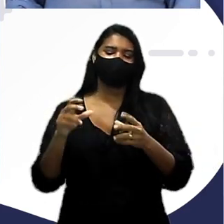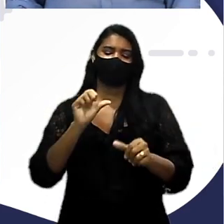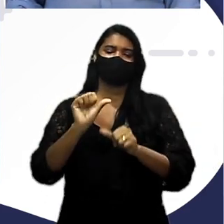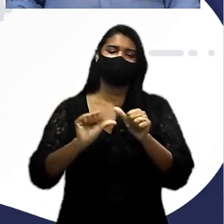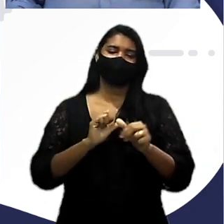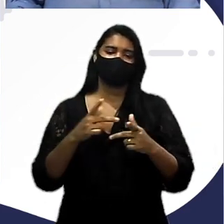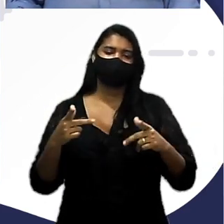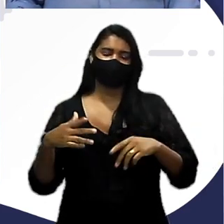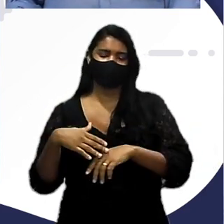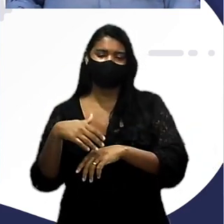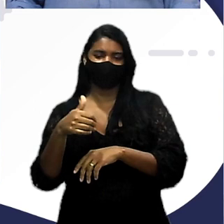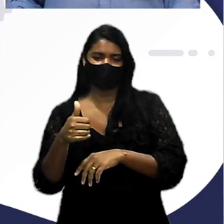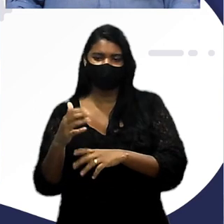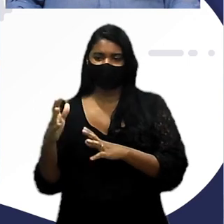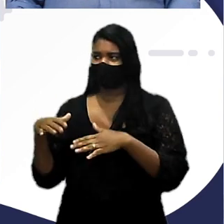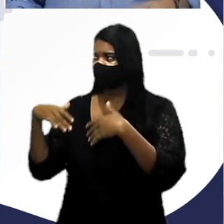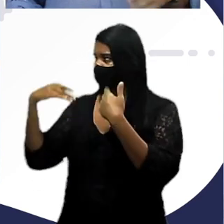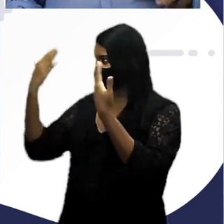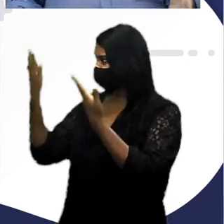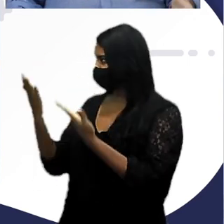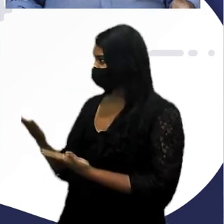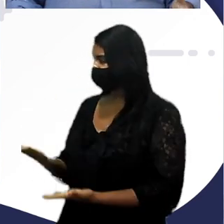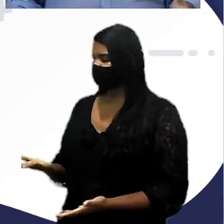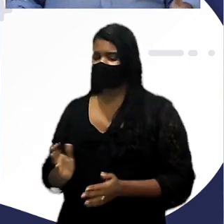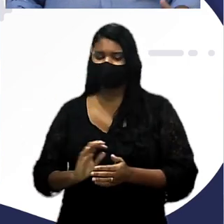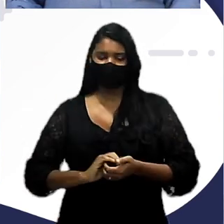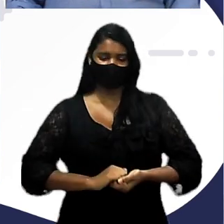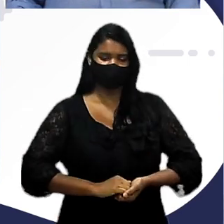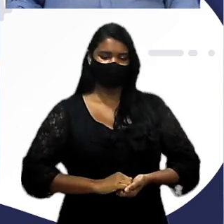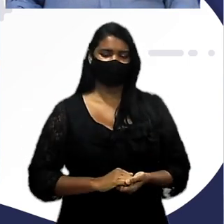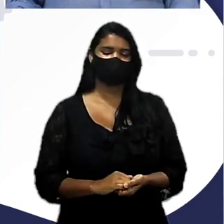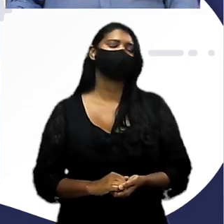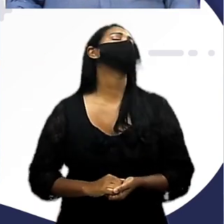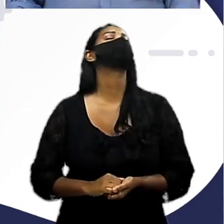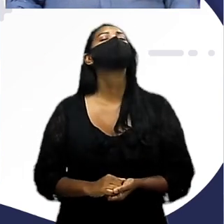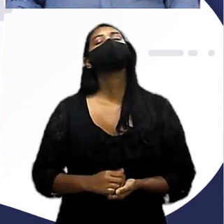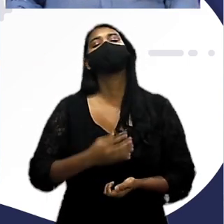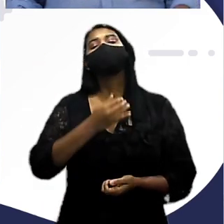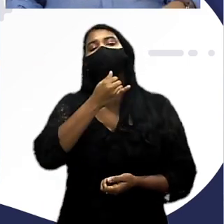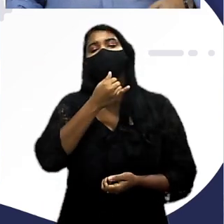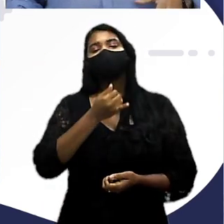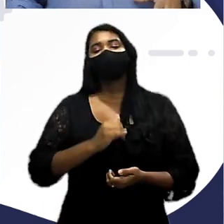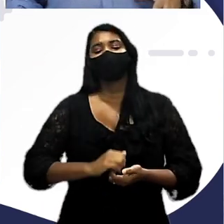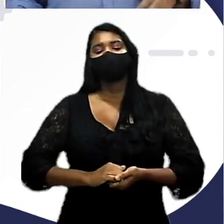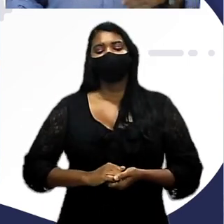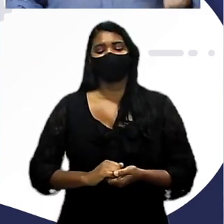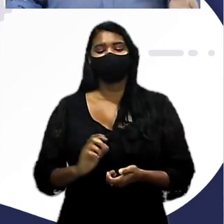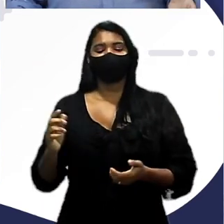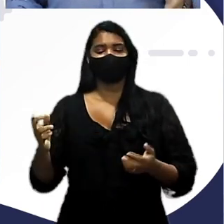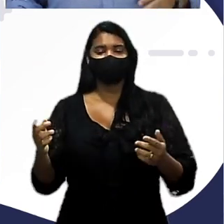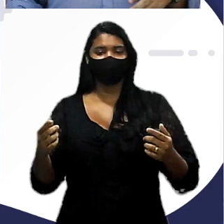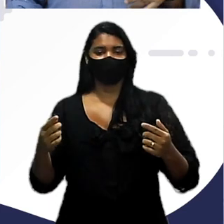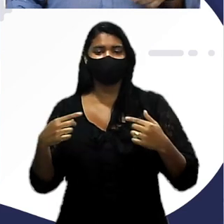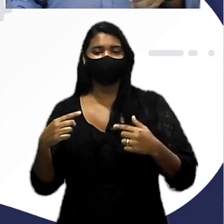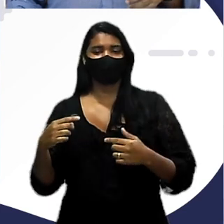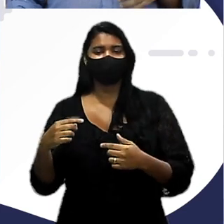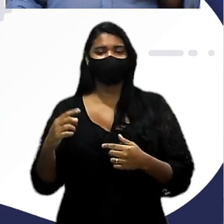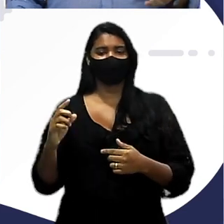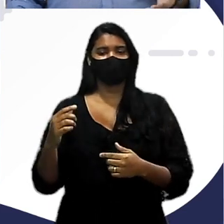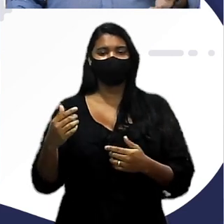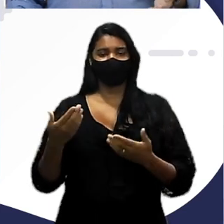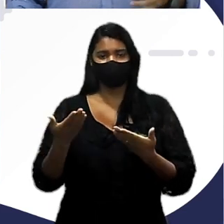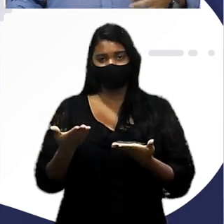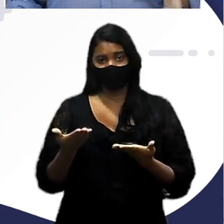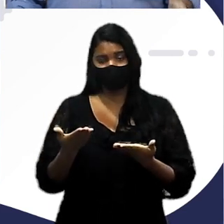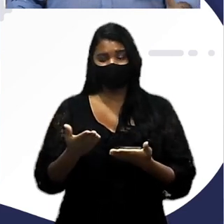mudança desse cenário, que não é um cenário que, claro, nos atende e cria um cenário